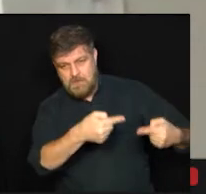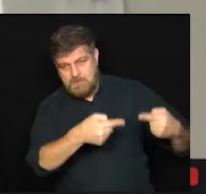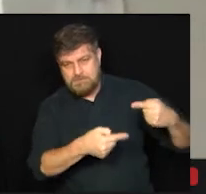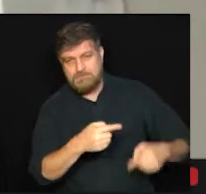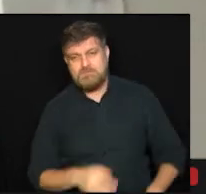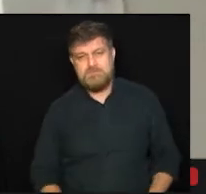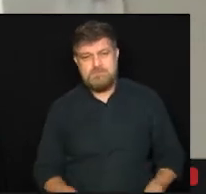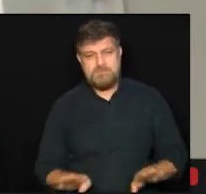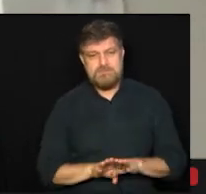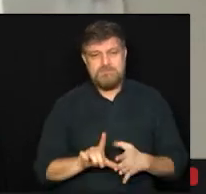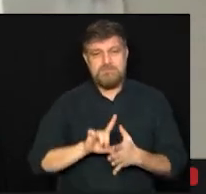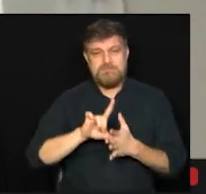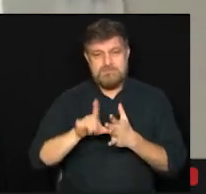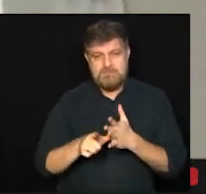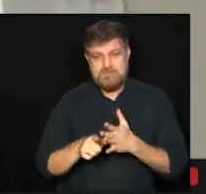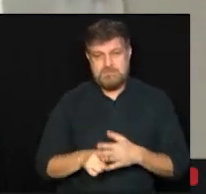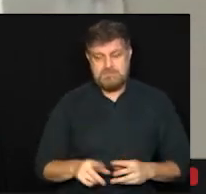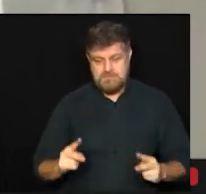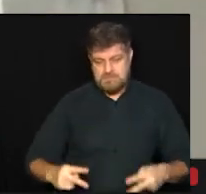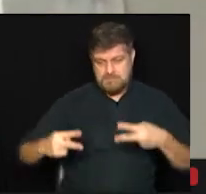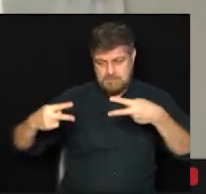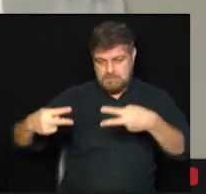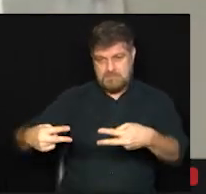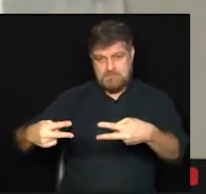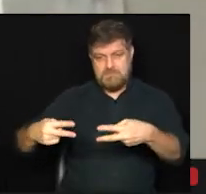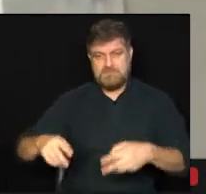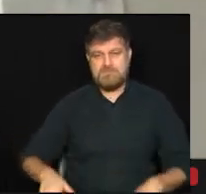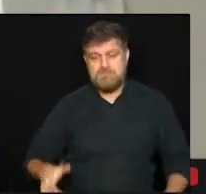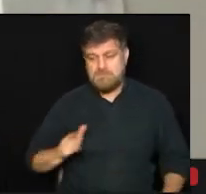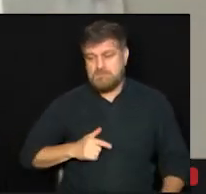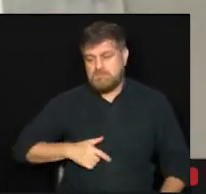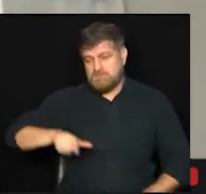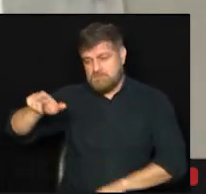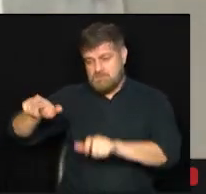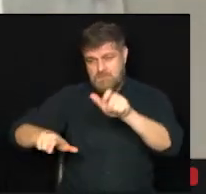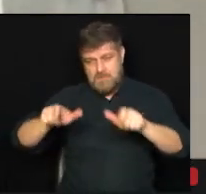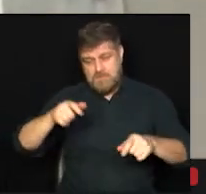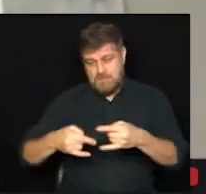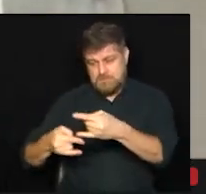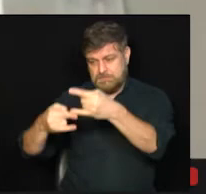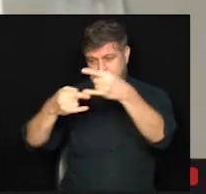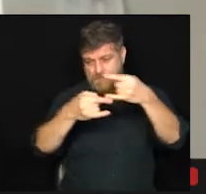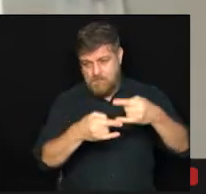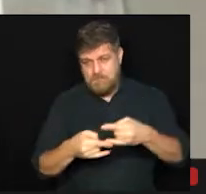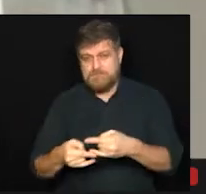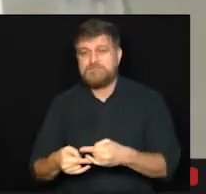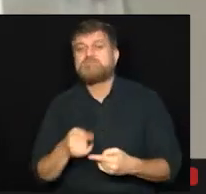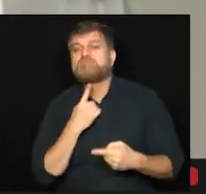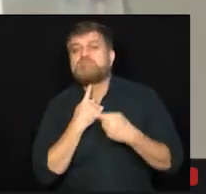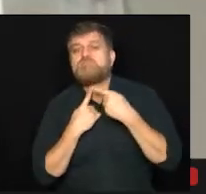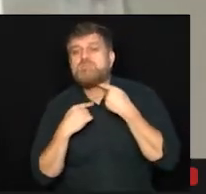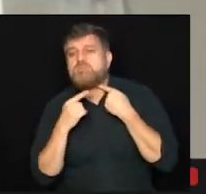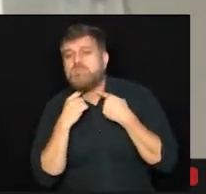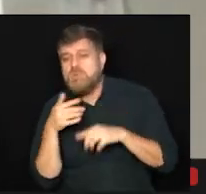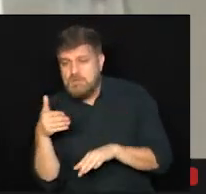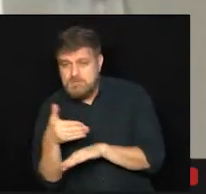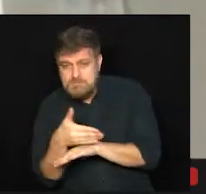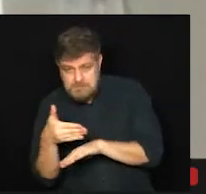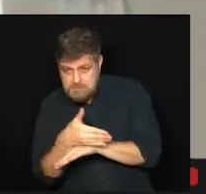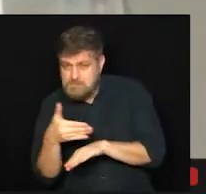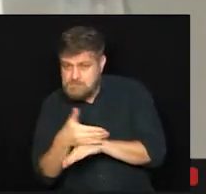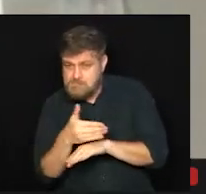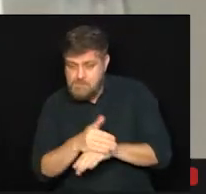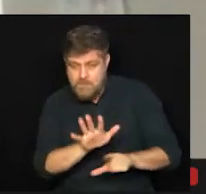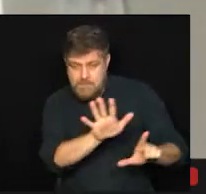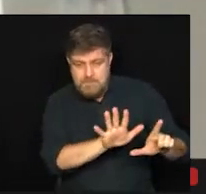e encaminhar também o link aos nobres colegas que participaram dessa reunião. Se alguém tiver e quiser